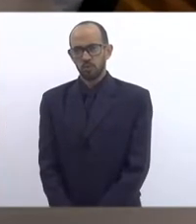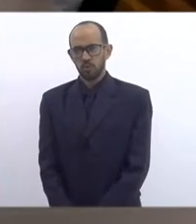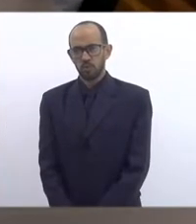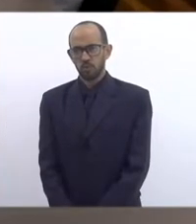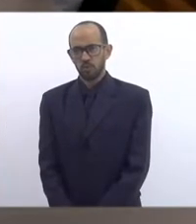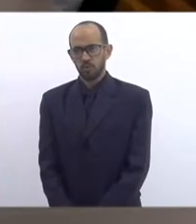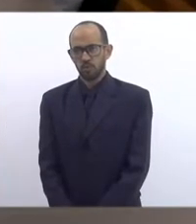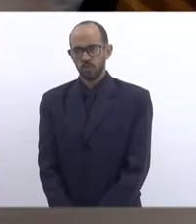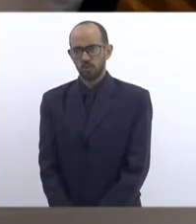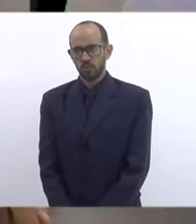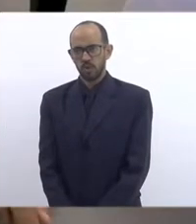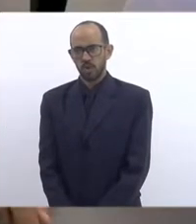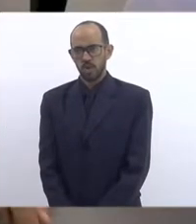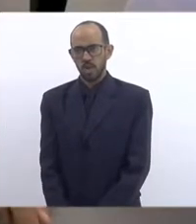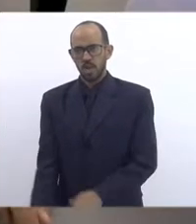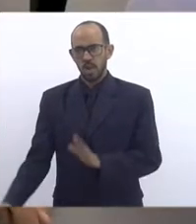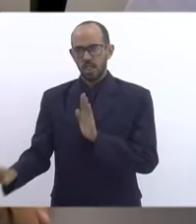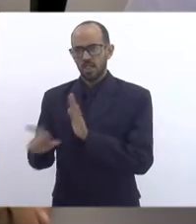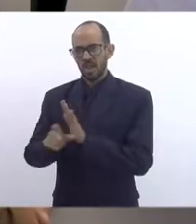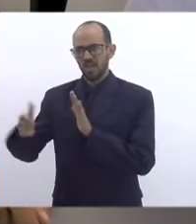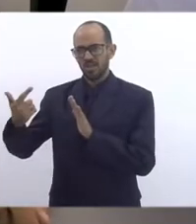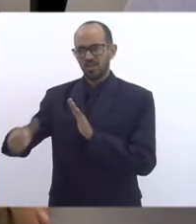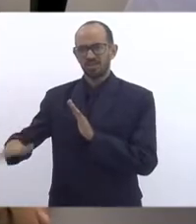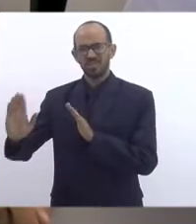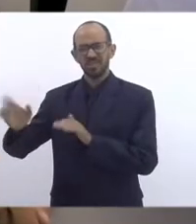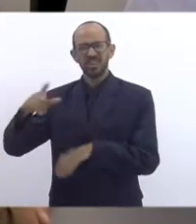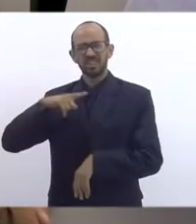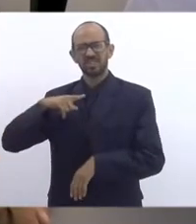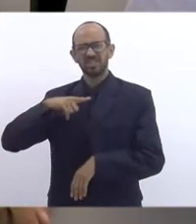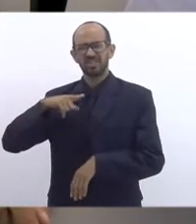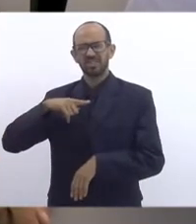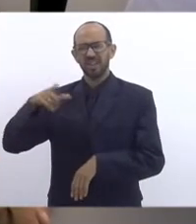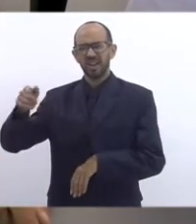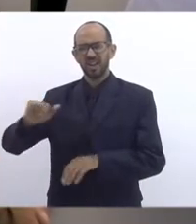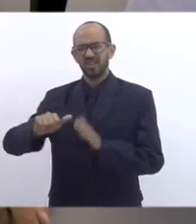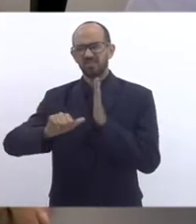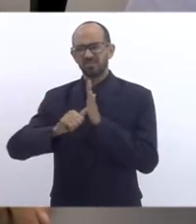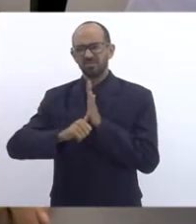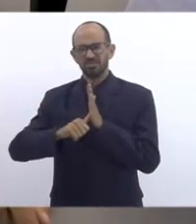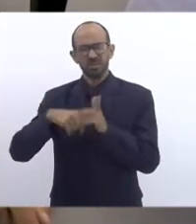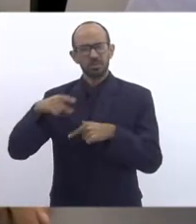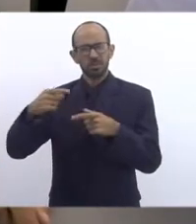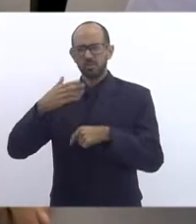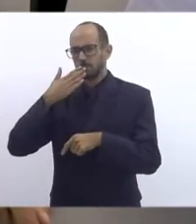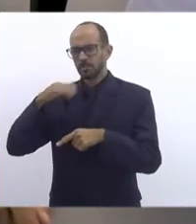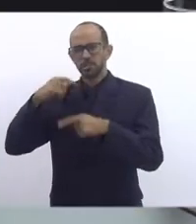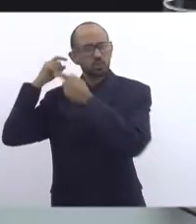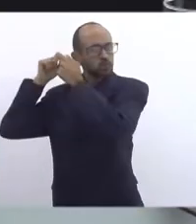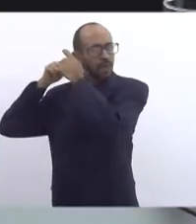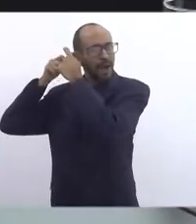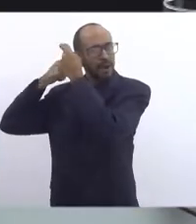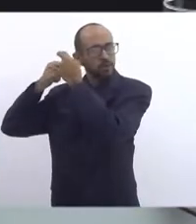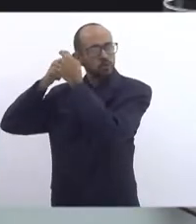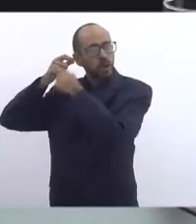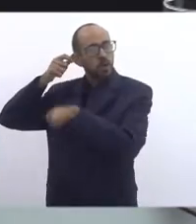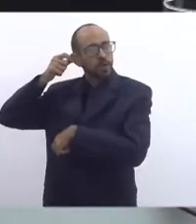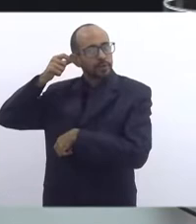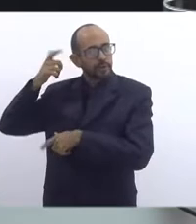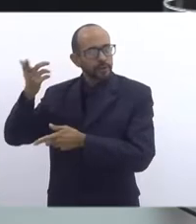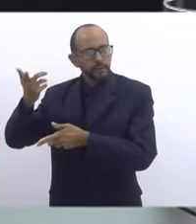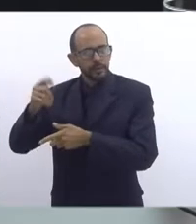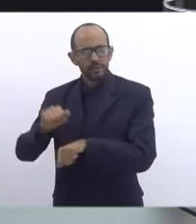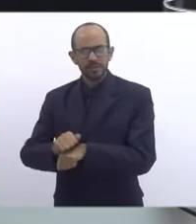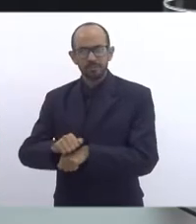Aí cada um vai botar mais uma identificação para a mesma coisa. Lacinho na orelha. Não, mas aqui são as pessoas